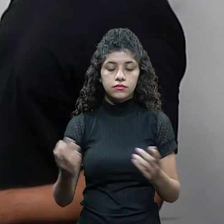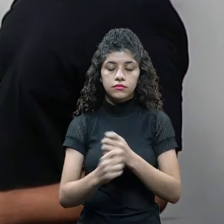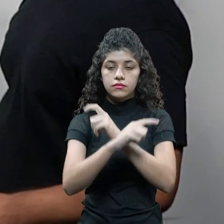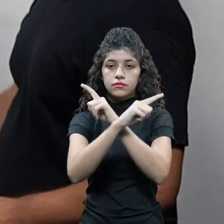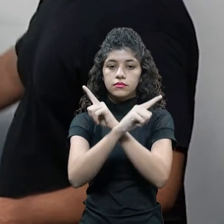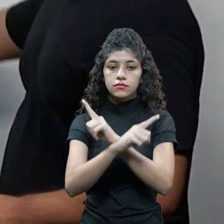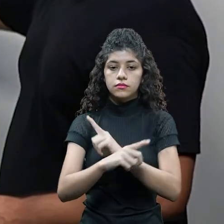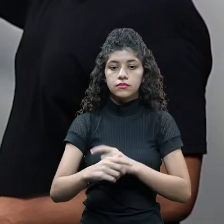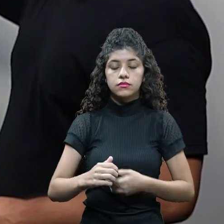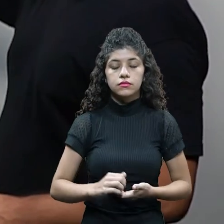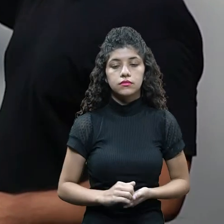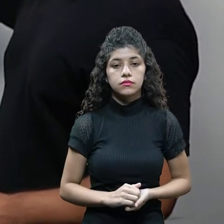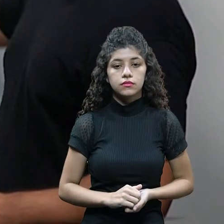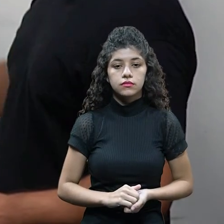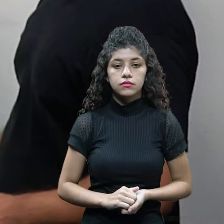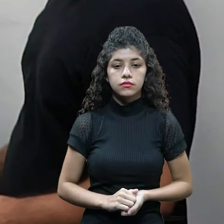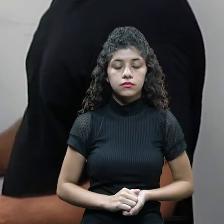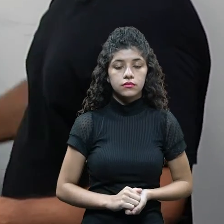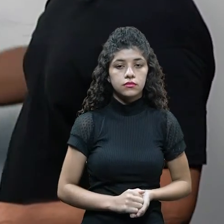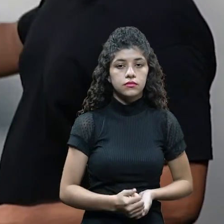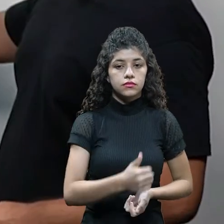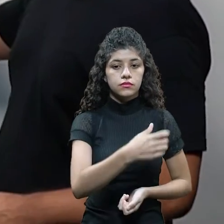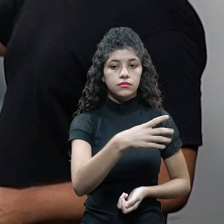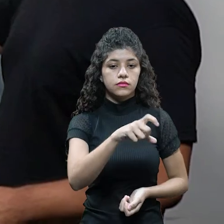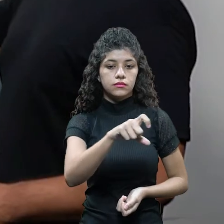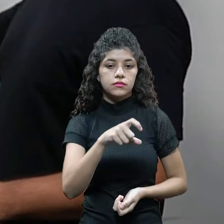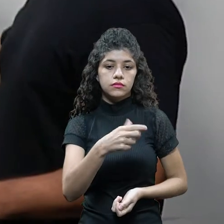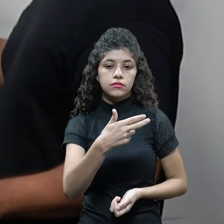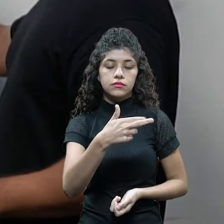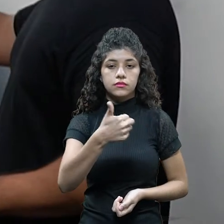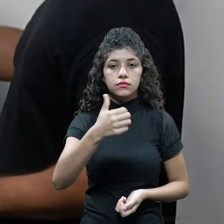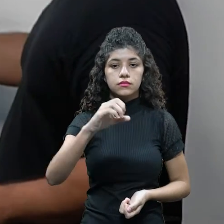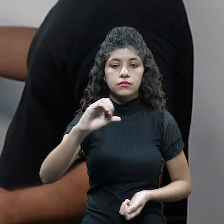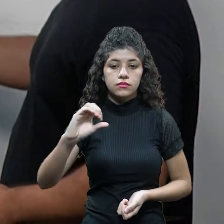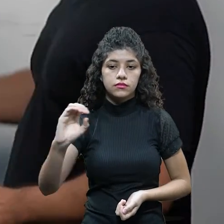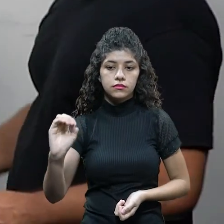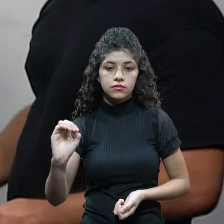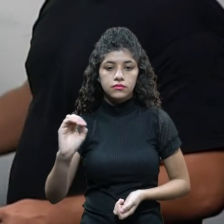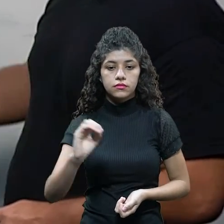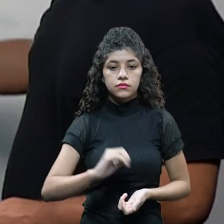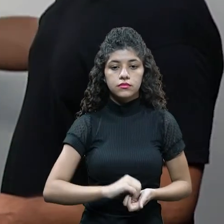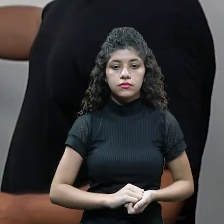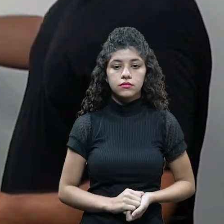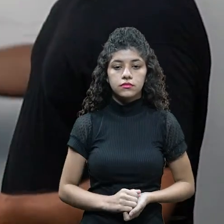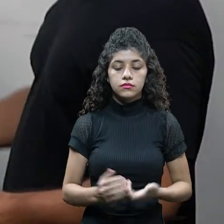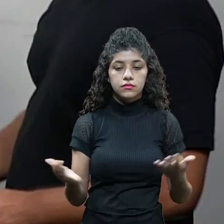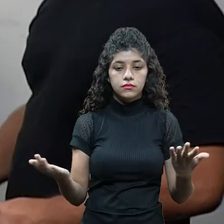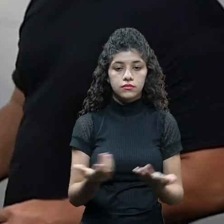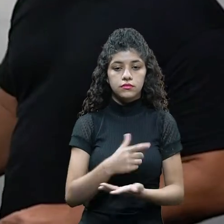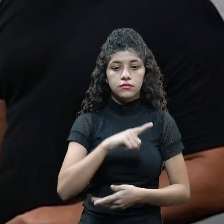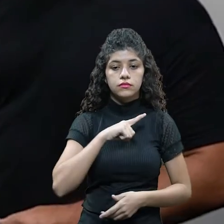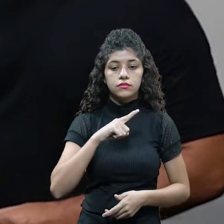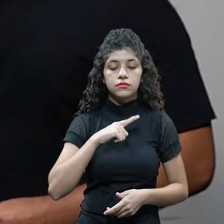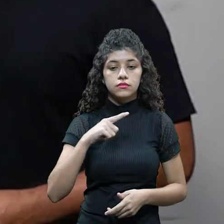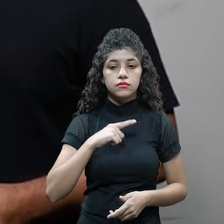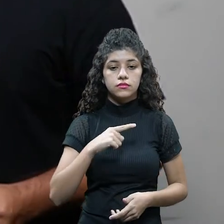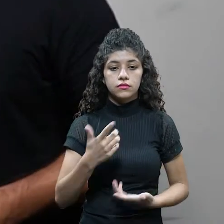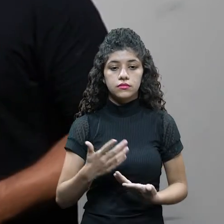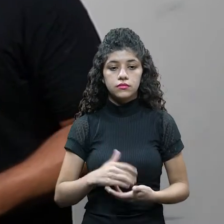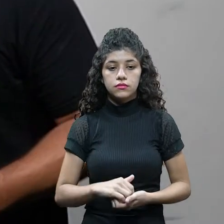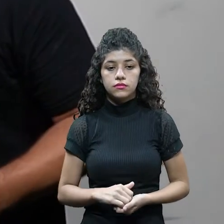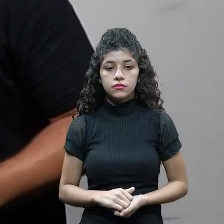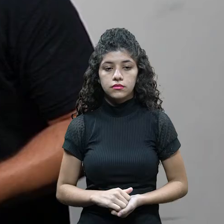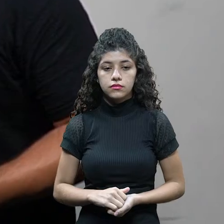uma equaçãozinha do primeiro grau, 14x igual a 160, isolei o x, depois fiz a divisão. Deu 11,42, não